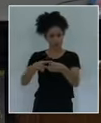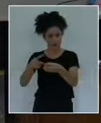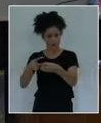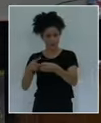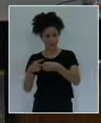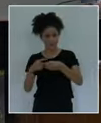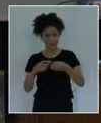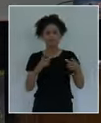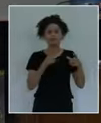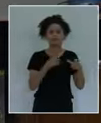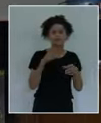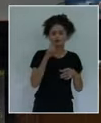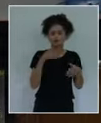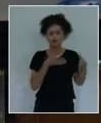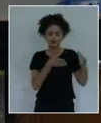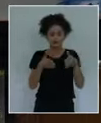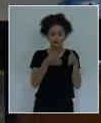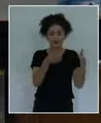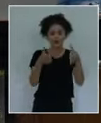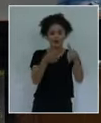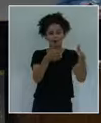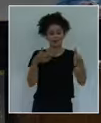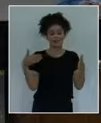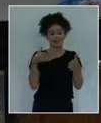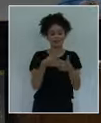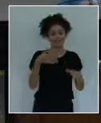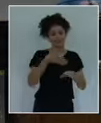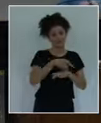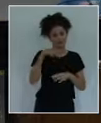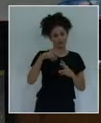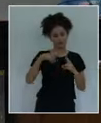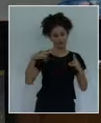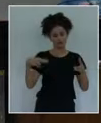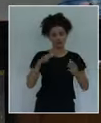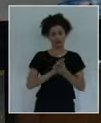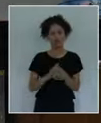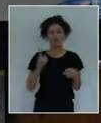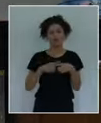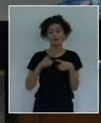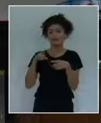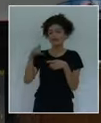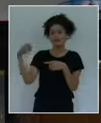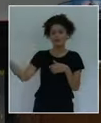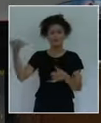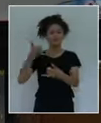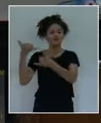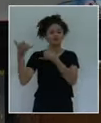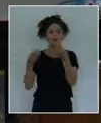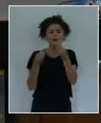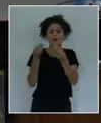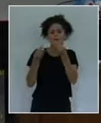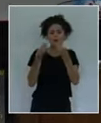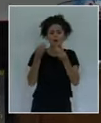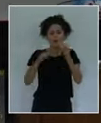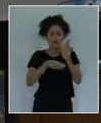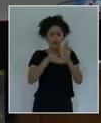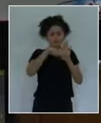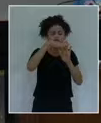com as defesas civis da cidade. Aí vai passando para a gente o nível que está de água o rio